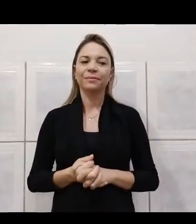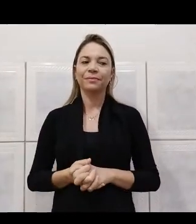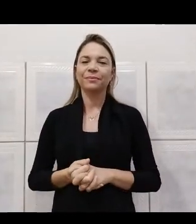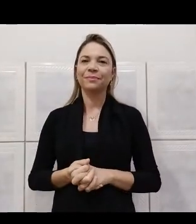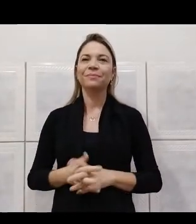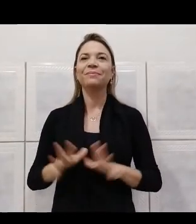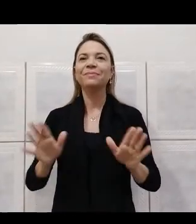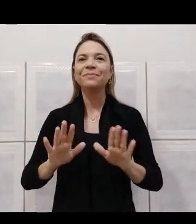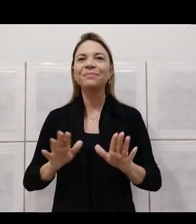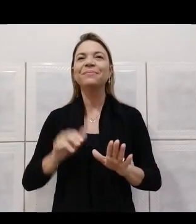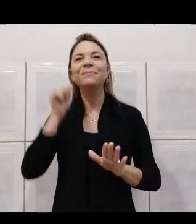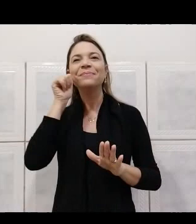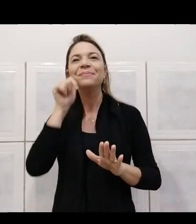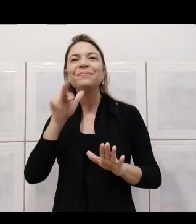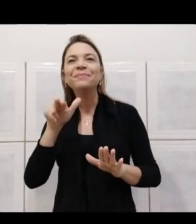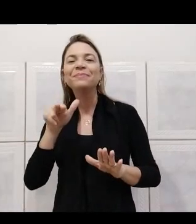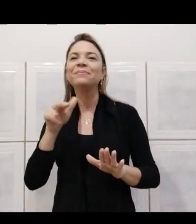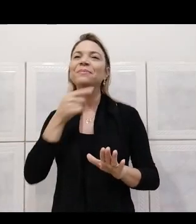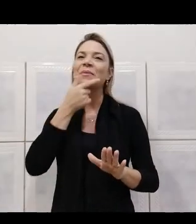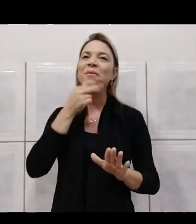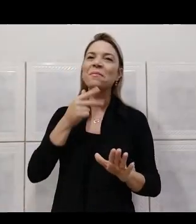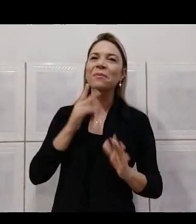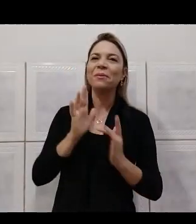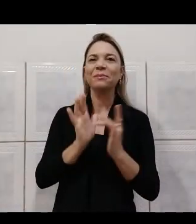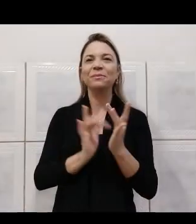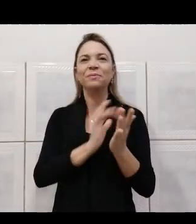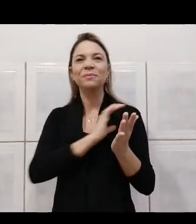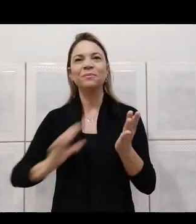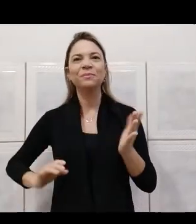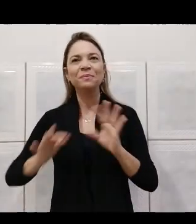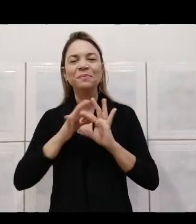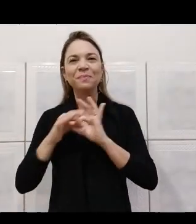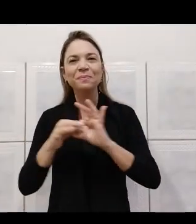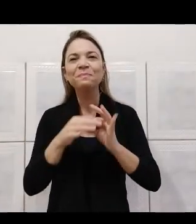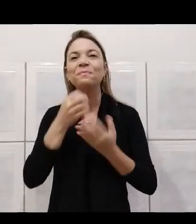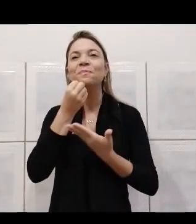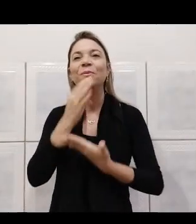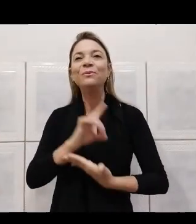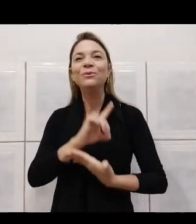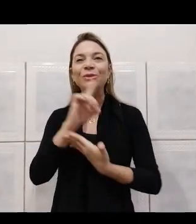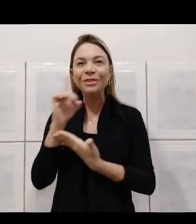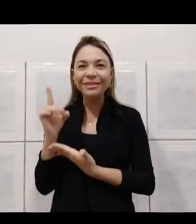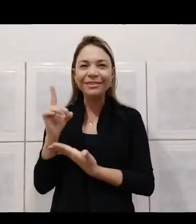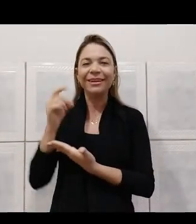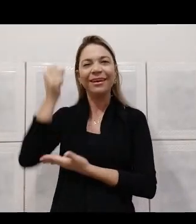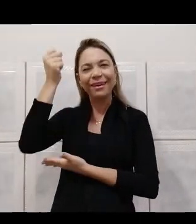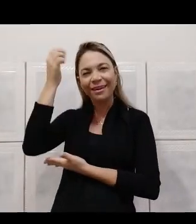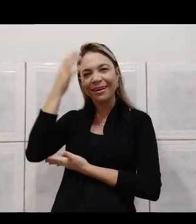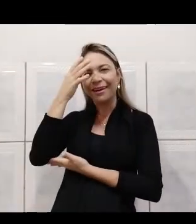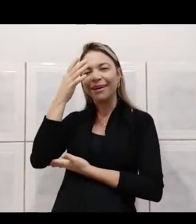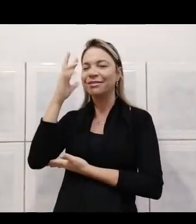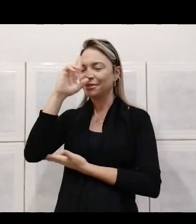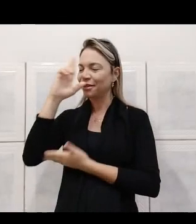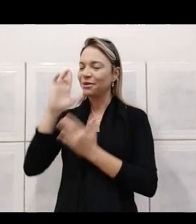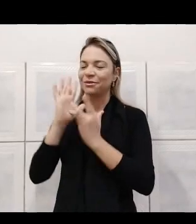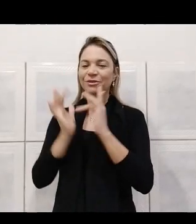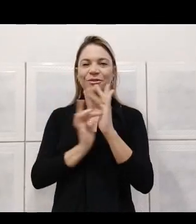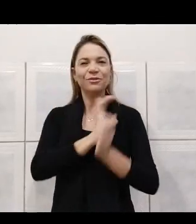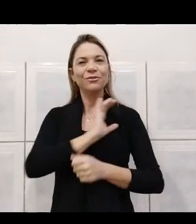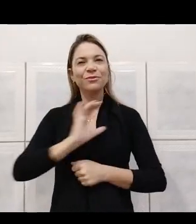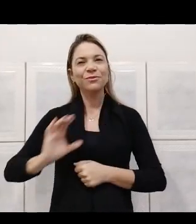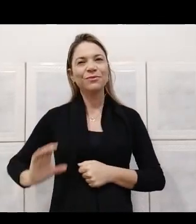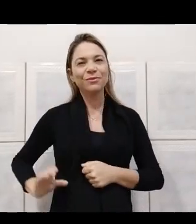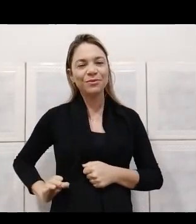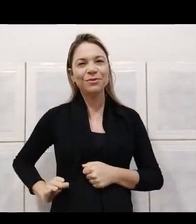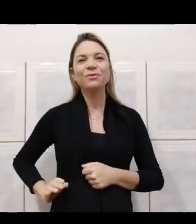Queridos irmãos e irmãs em Cristo Jesus, muito bom dia. Que a graça do nosso Senhor Jesus Cristo seja com cada